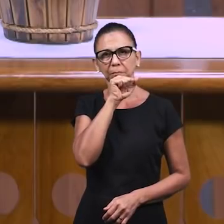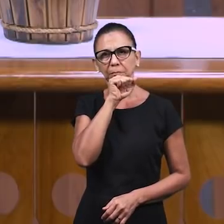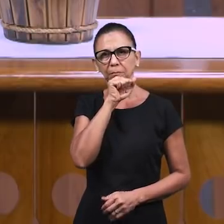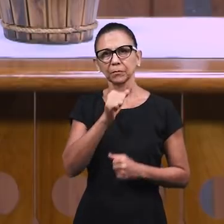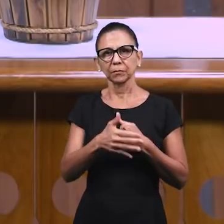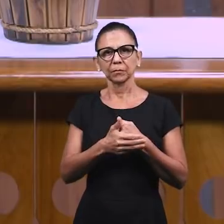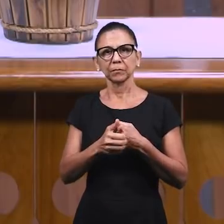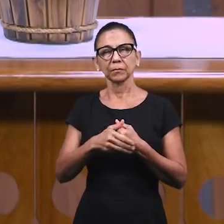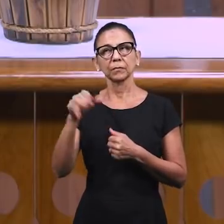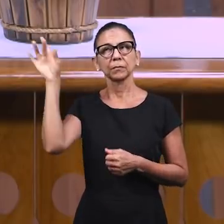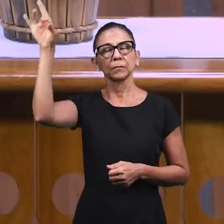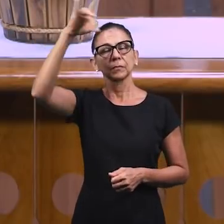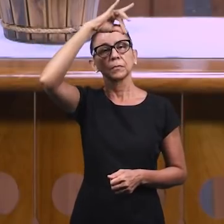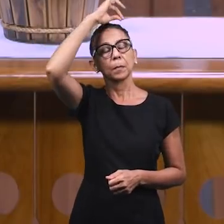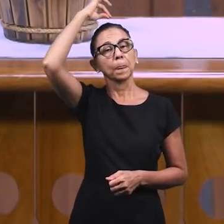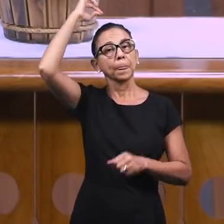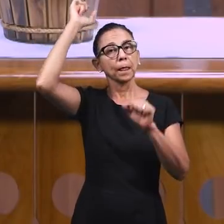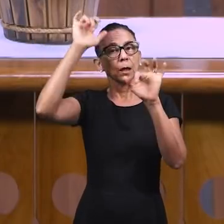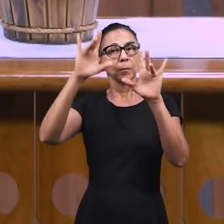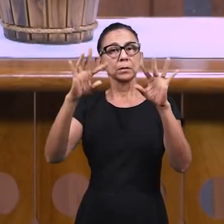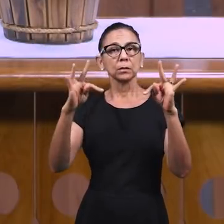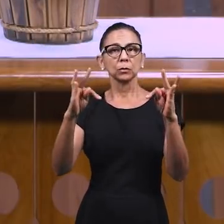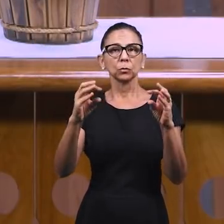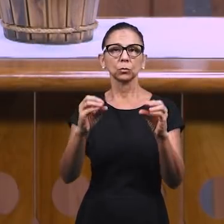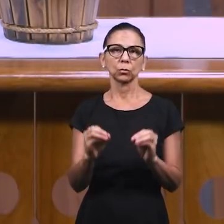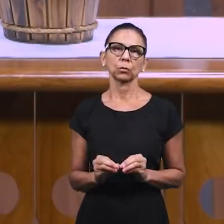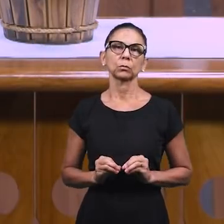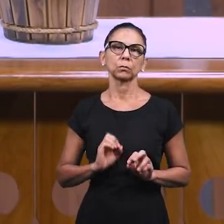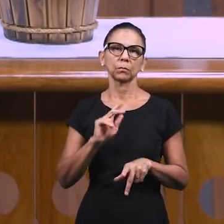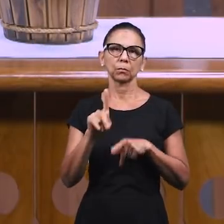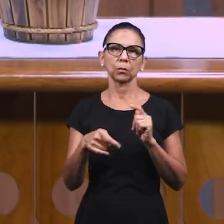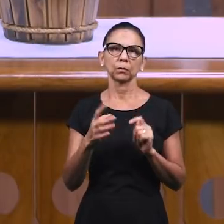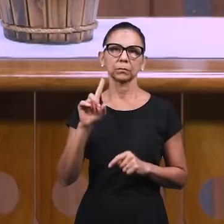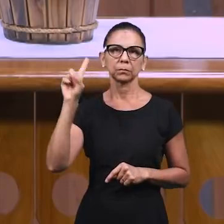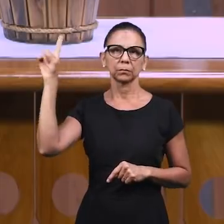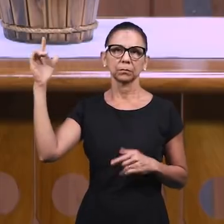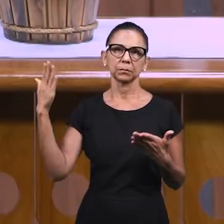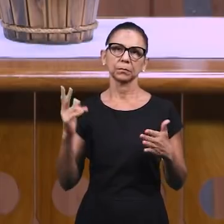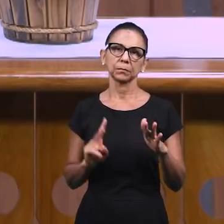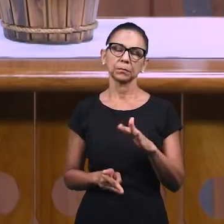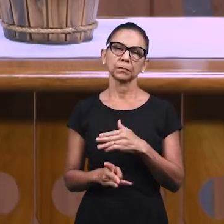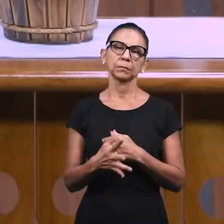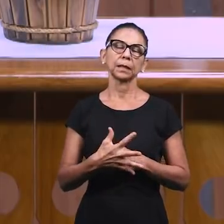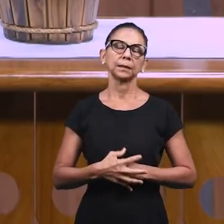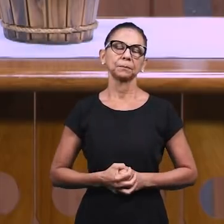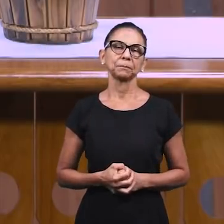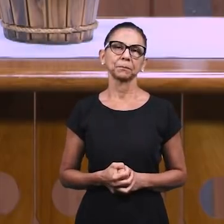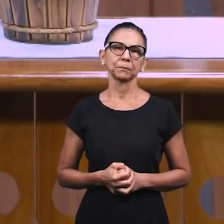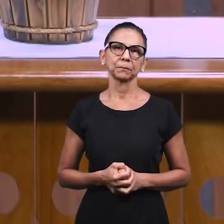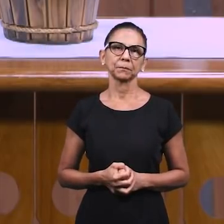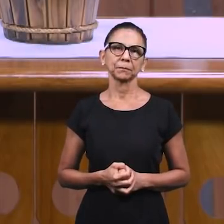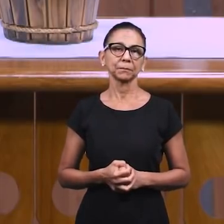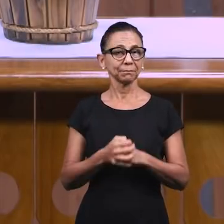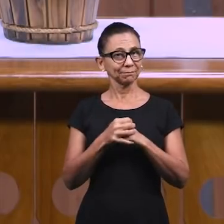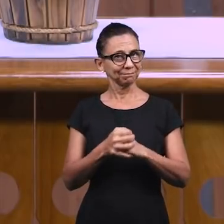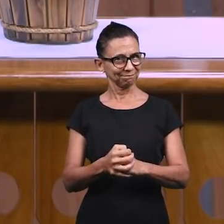santas e ternas consolações do Espírito Santo, repousem sobre todos vós e sobre todo o povo de Deus, desde agora e para sempre.